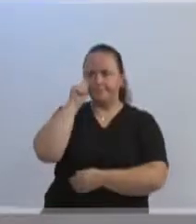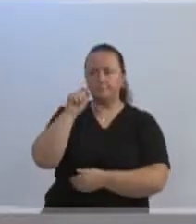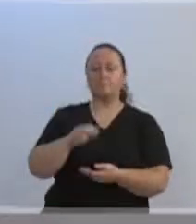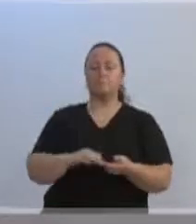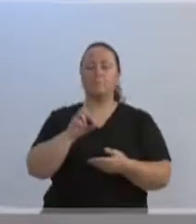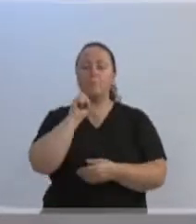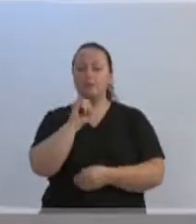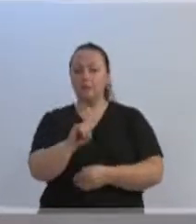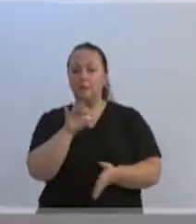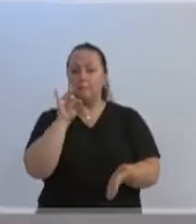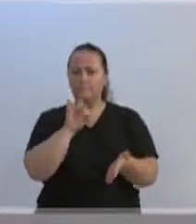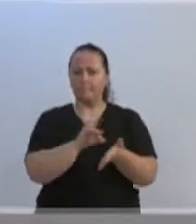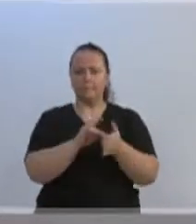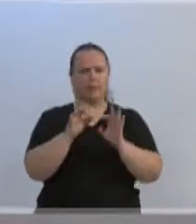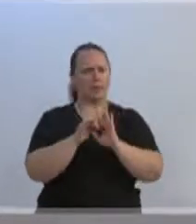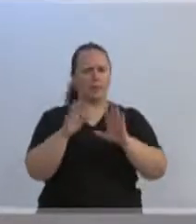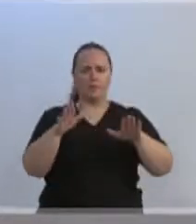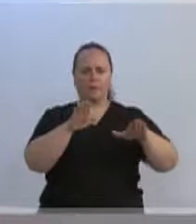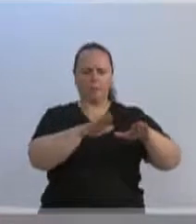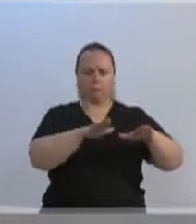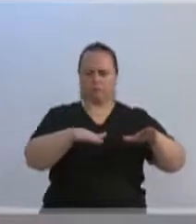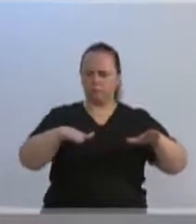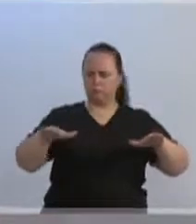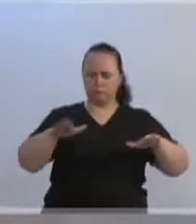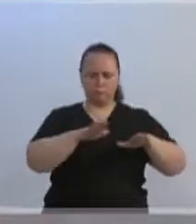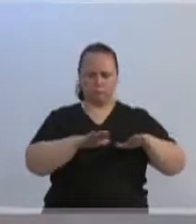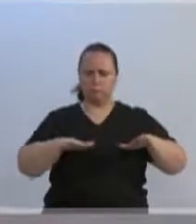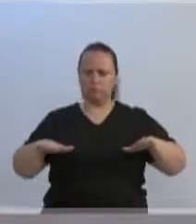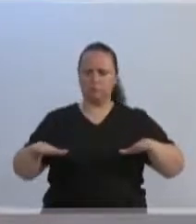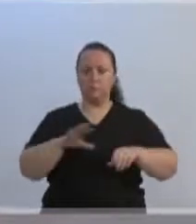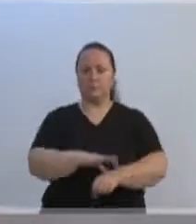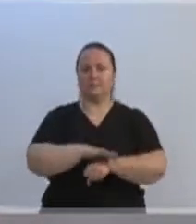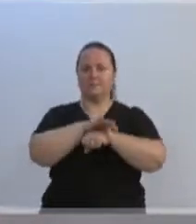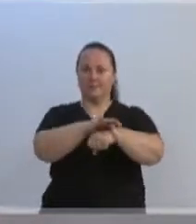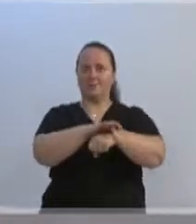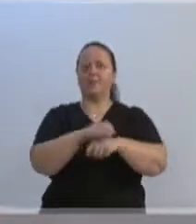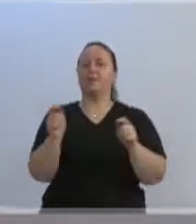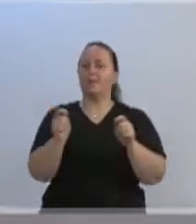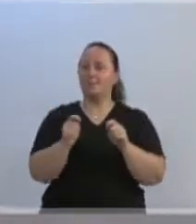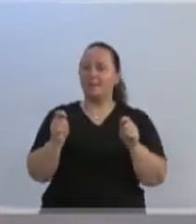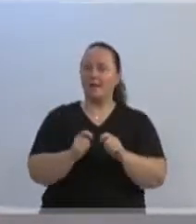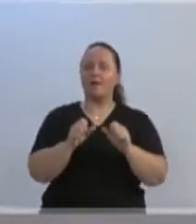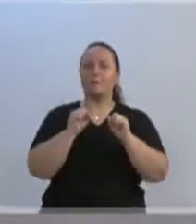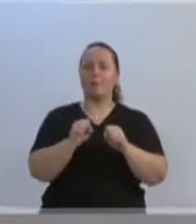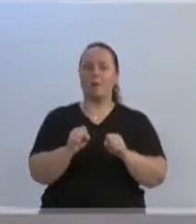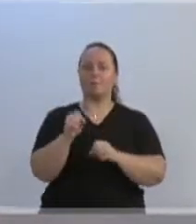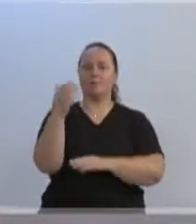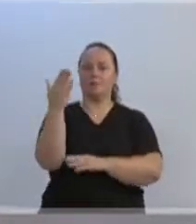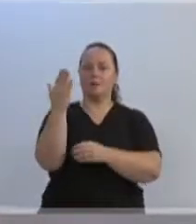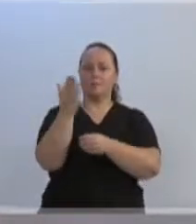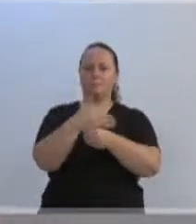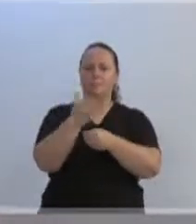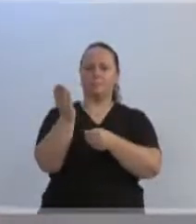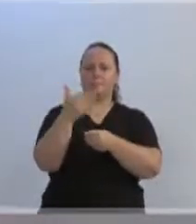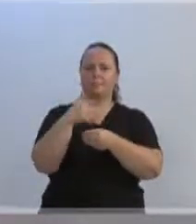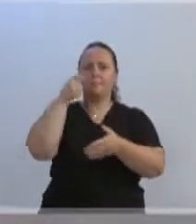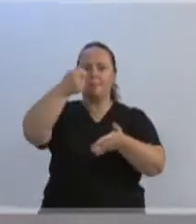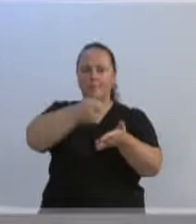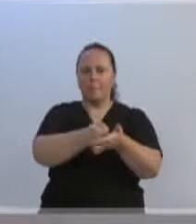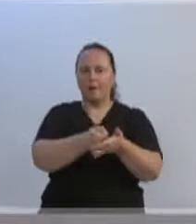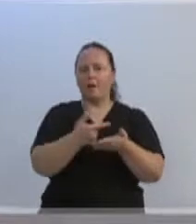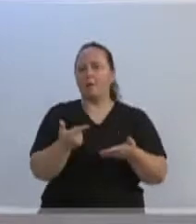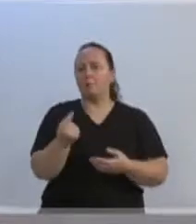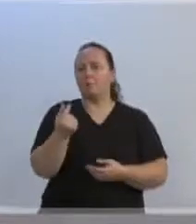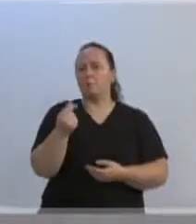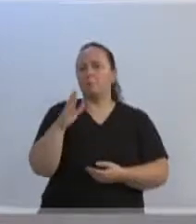soltar o estacionamento certinho pode dar mais segurança às pessoas porque estava em causa estava uma guarita enfim onde paga automaticamente um xixizinho